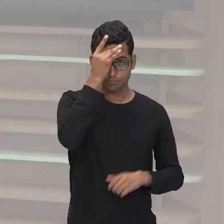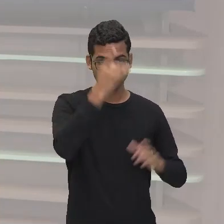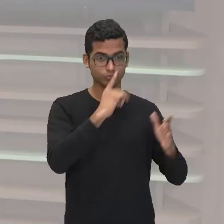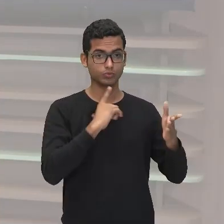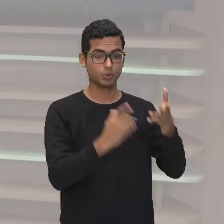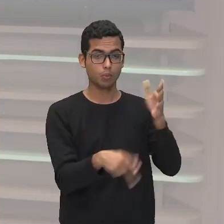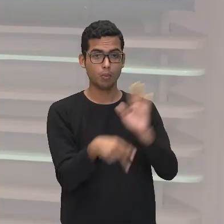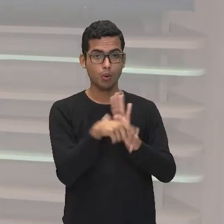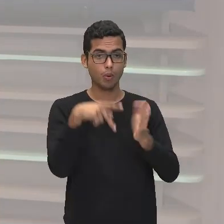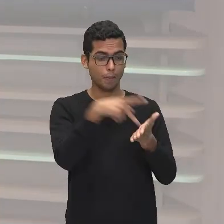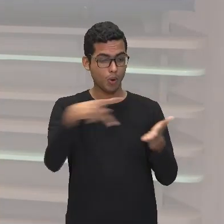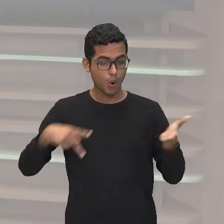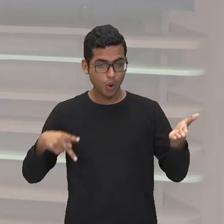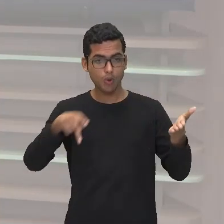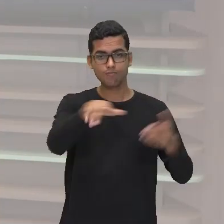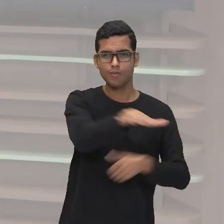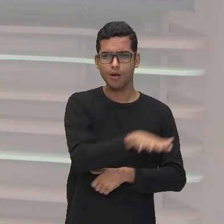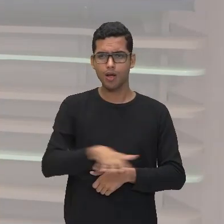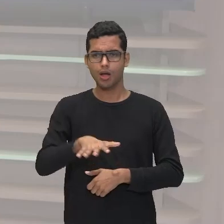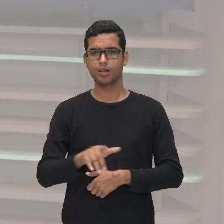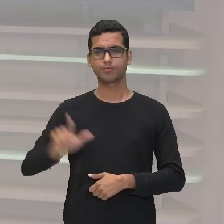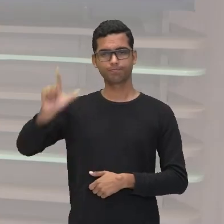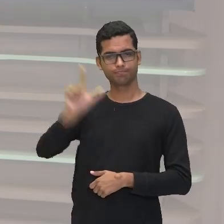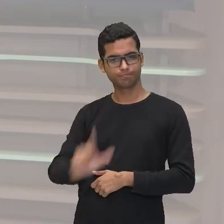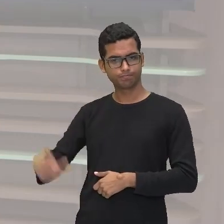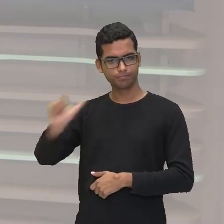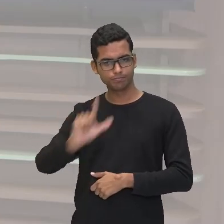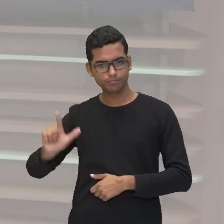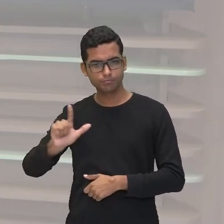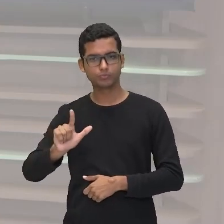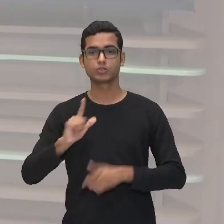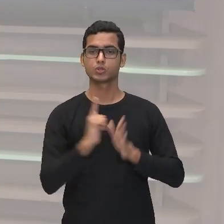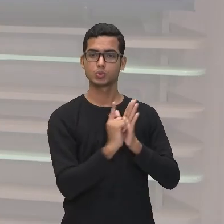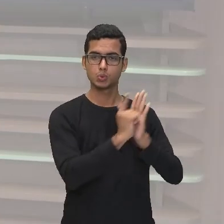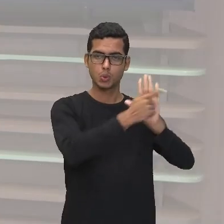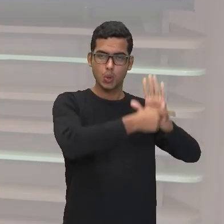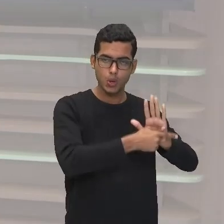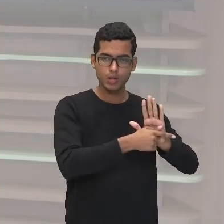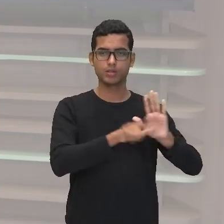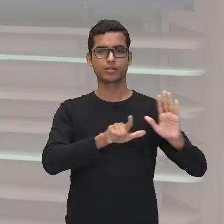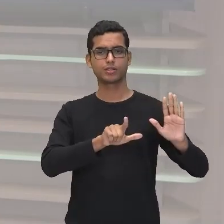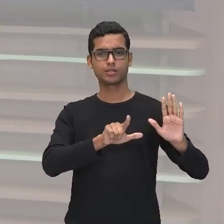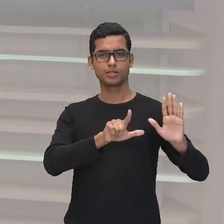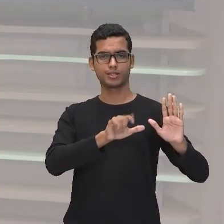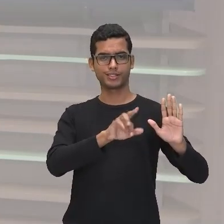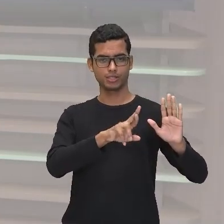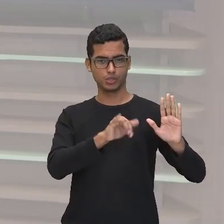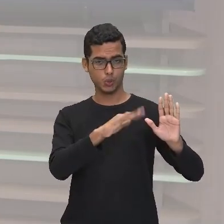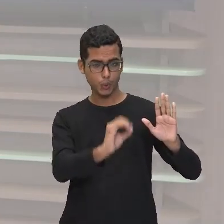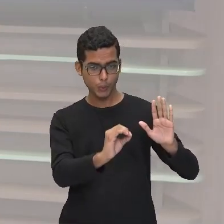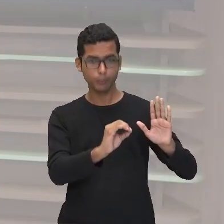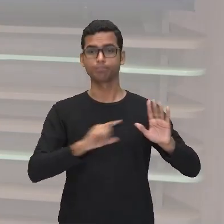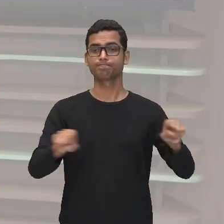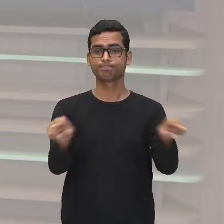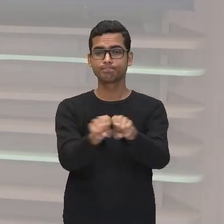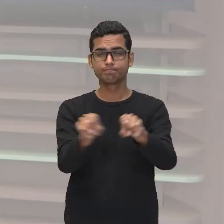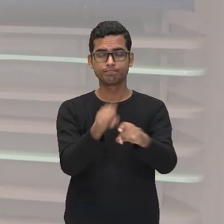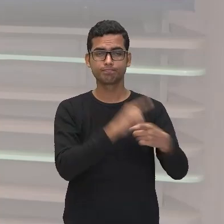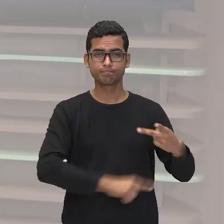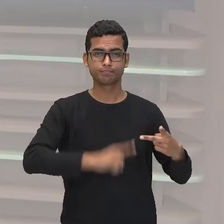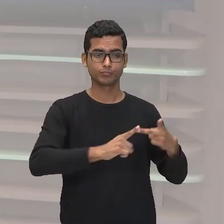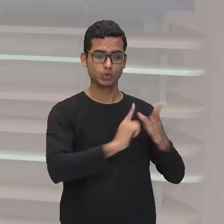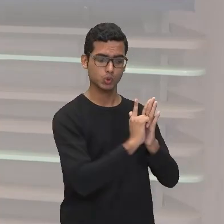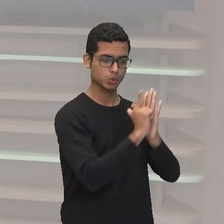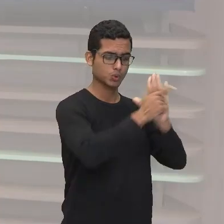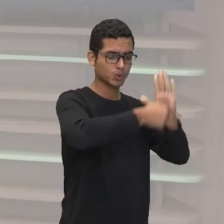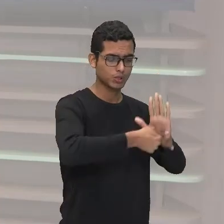ele pertence ao campo da literatura, não é? No gênero lírico, e ele é um gênero textual.